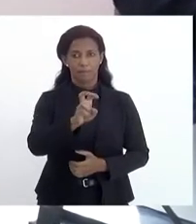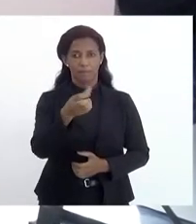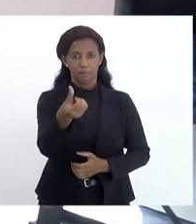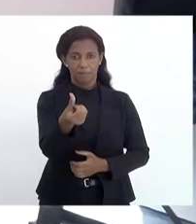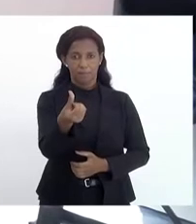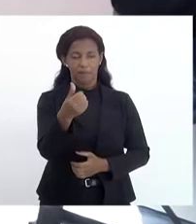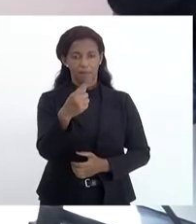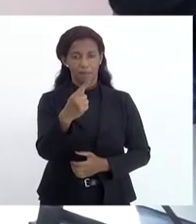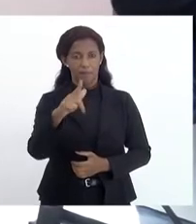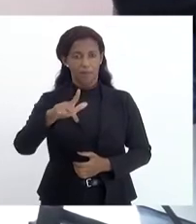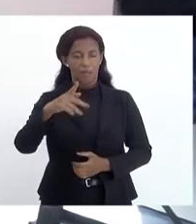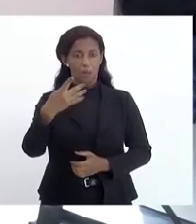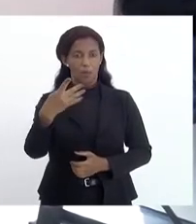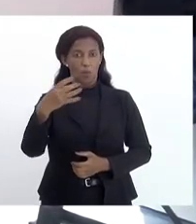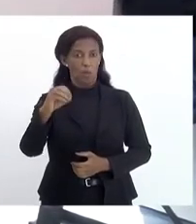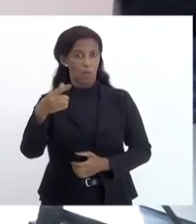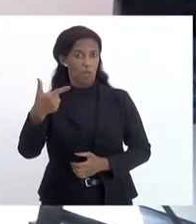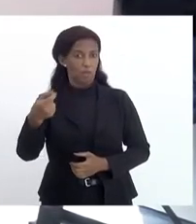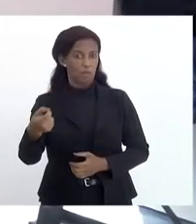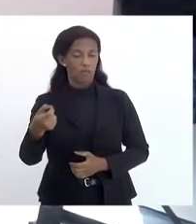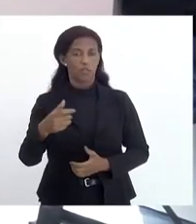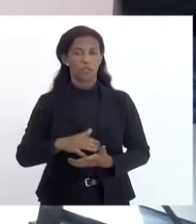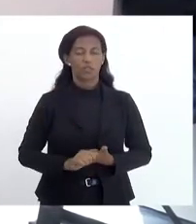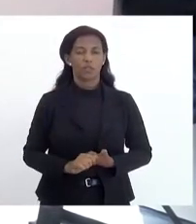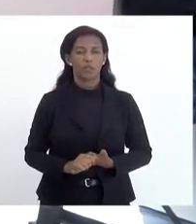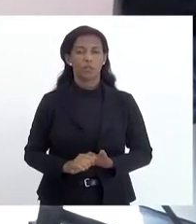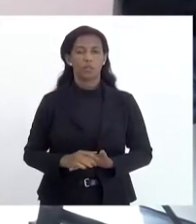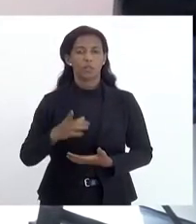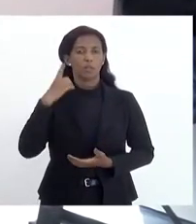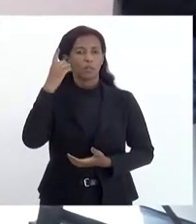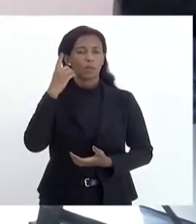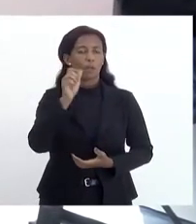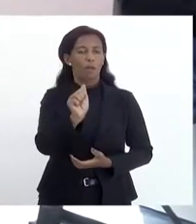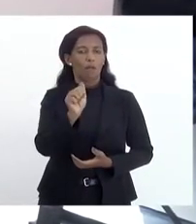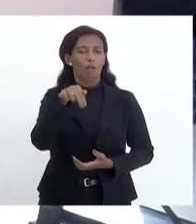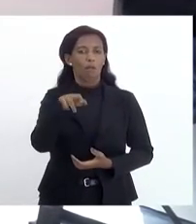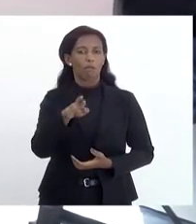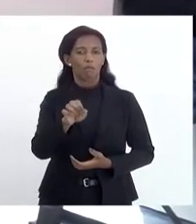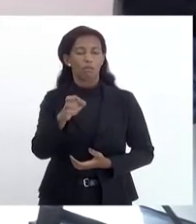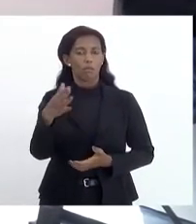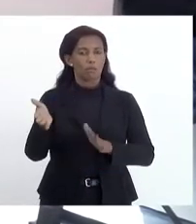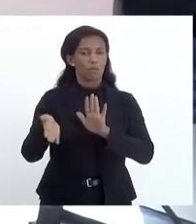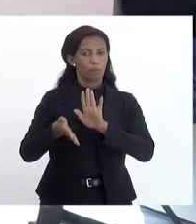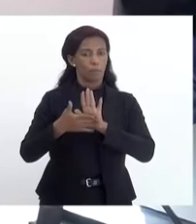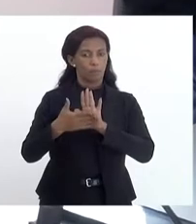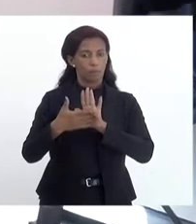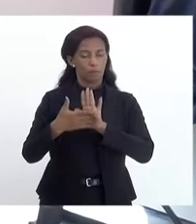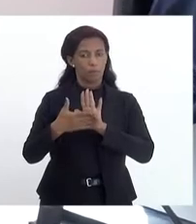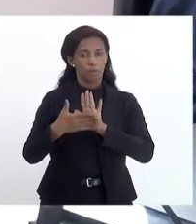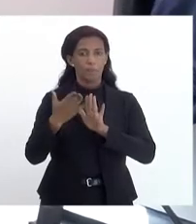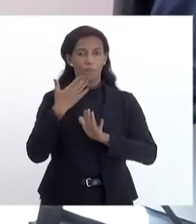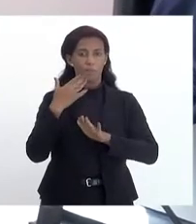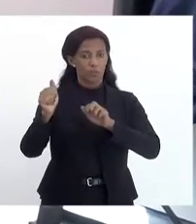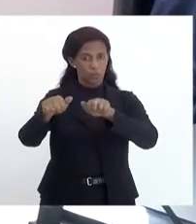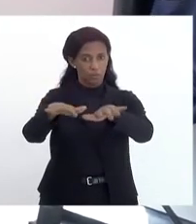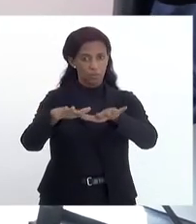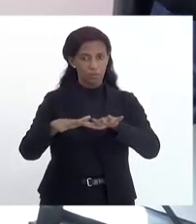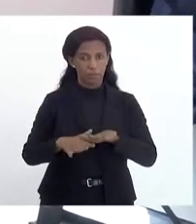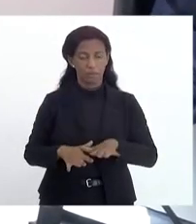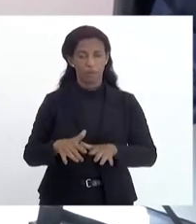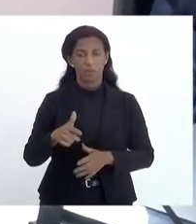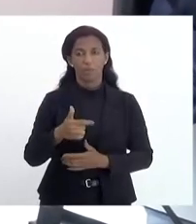56, o projeto de lei 4020 de 2021, autoria do deputado Anderson Moraes. Parecer sugerido em plenário no